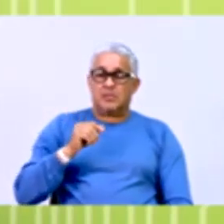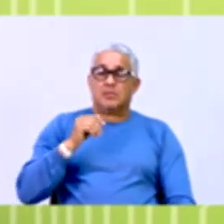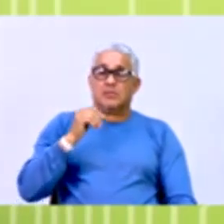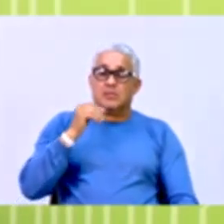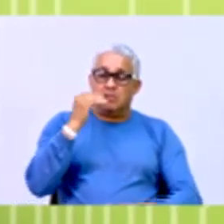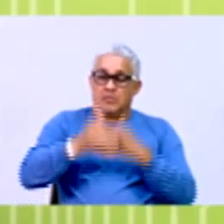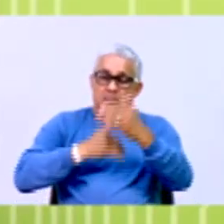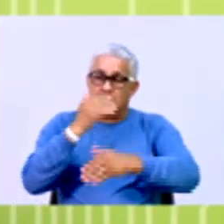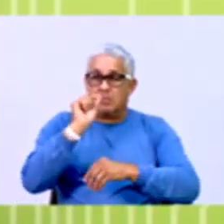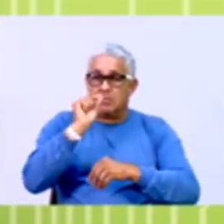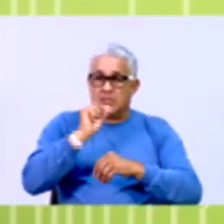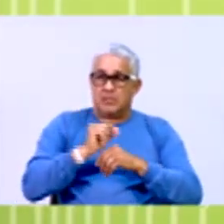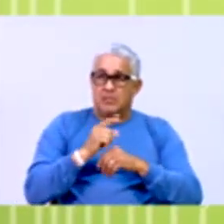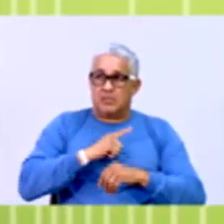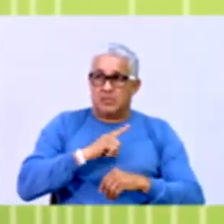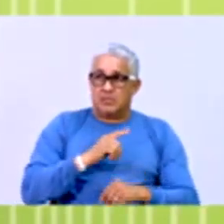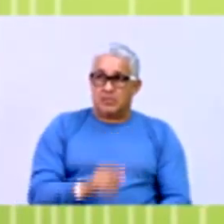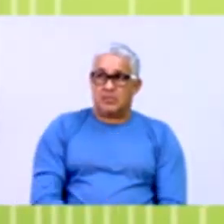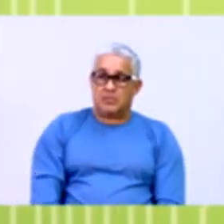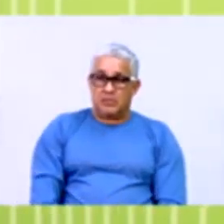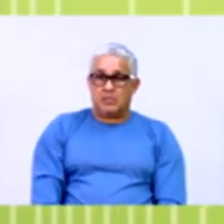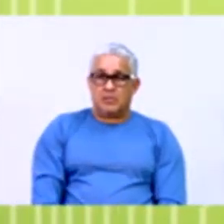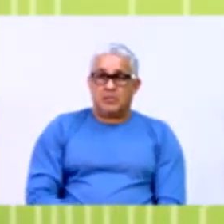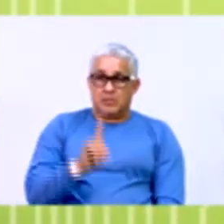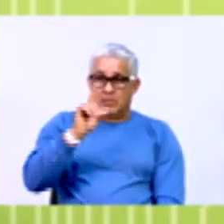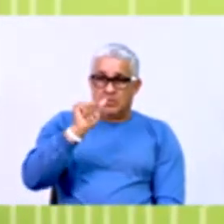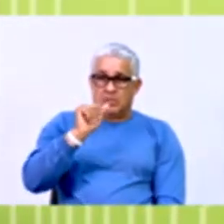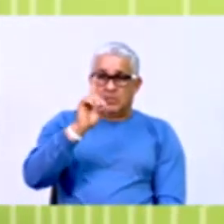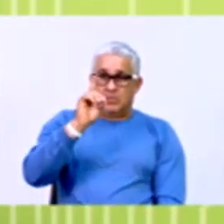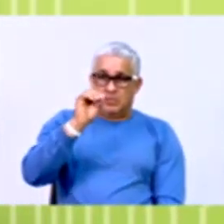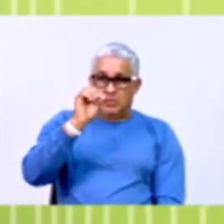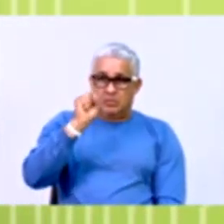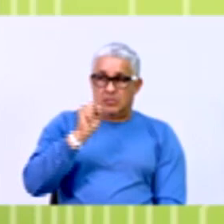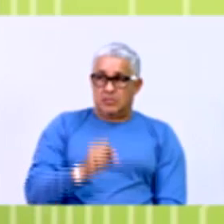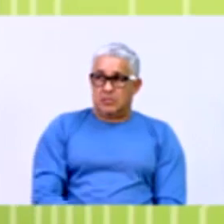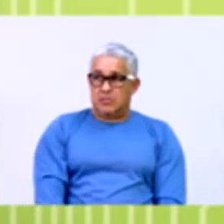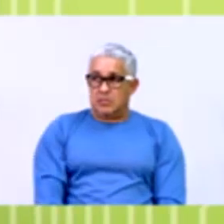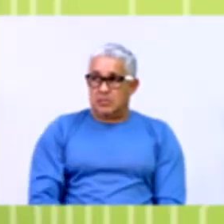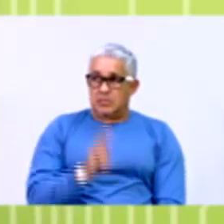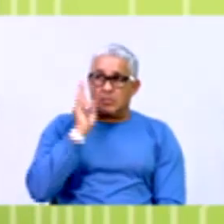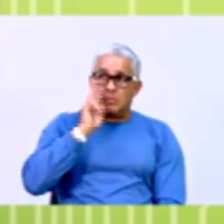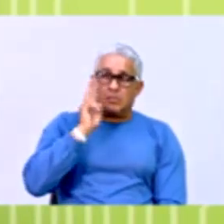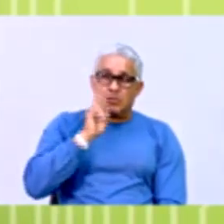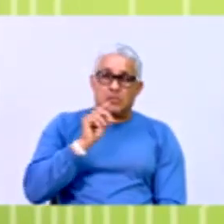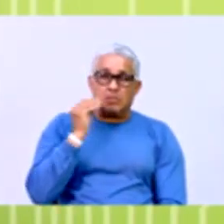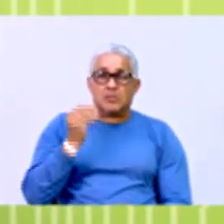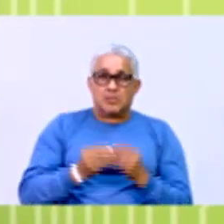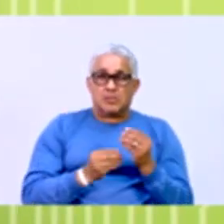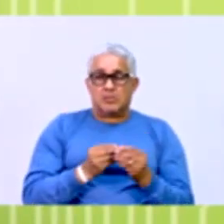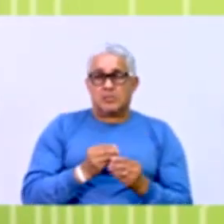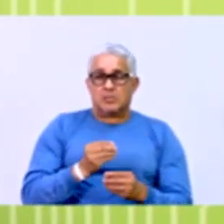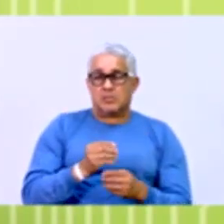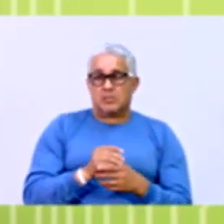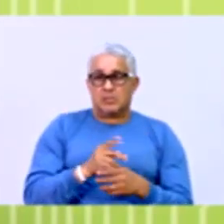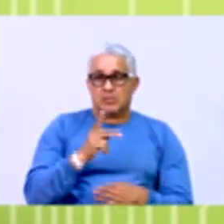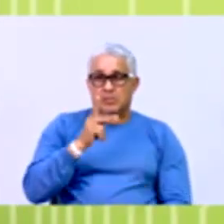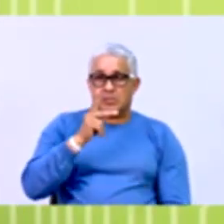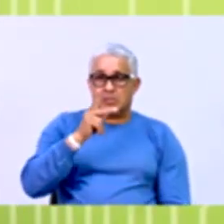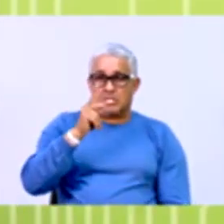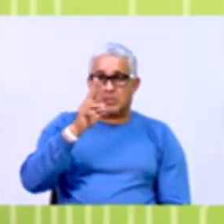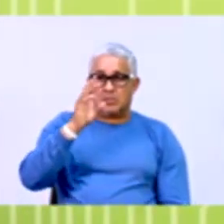feitos o quê? Havia entradas de dados, né? Nós lembramos como é que é um processamento de dados, ele se